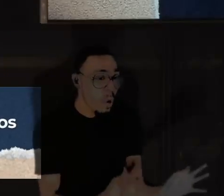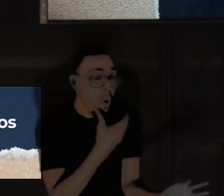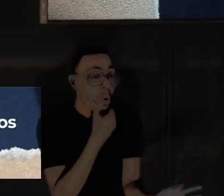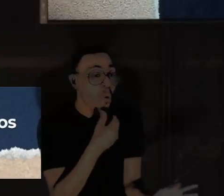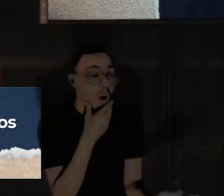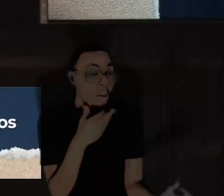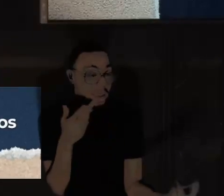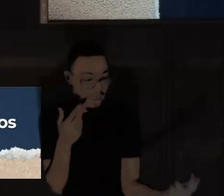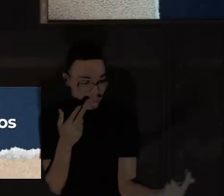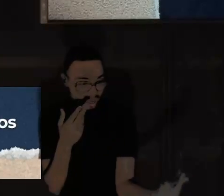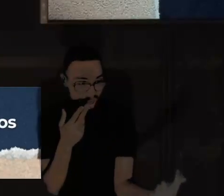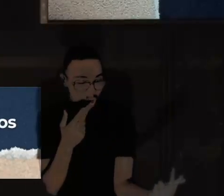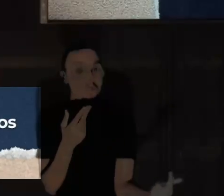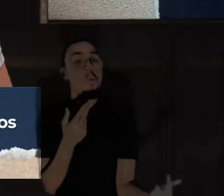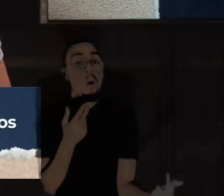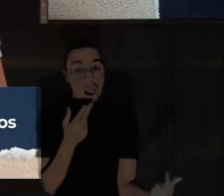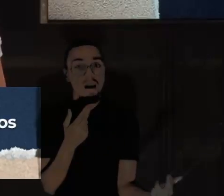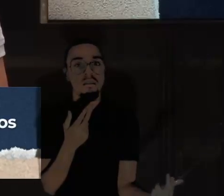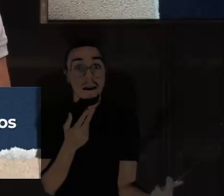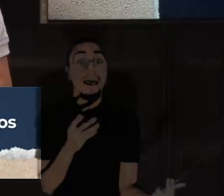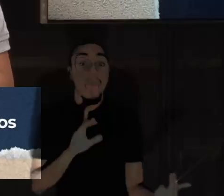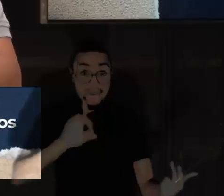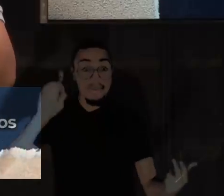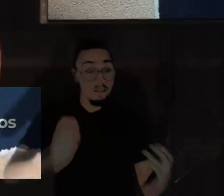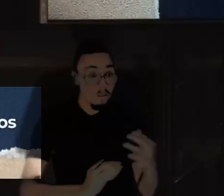imagem, conforme a nossa semelhança.